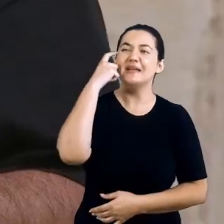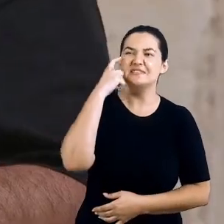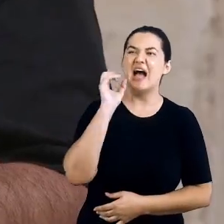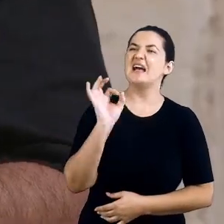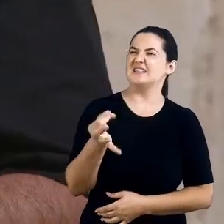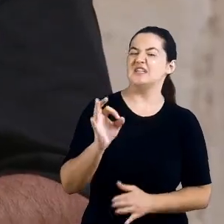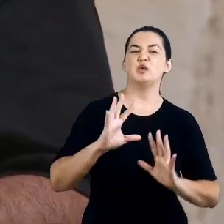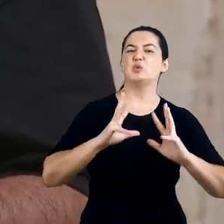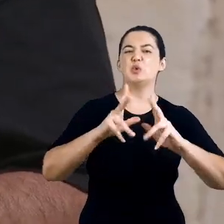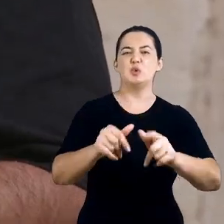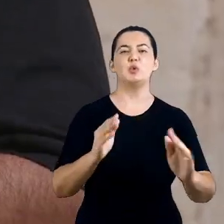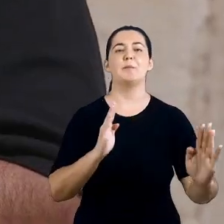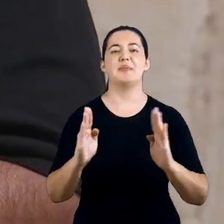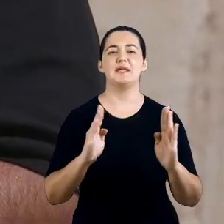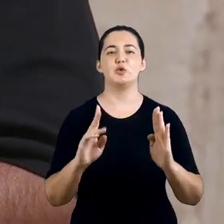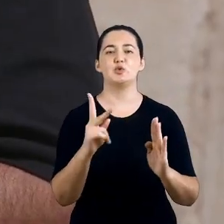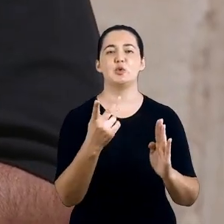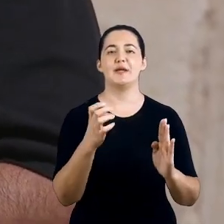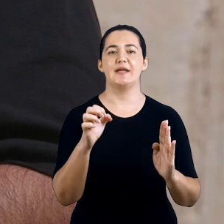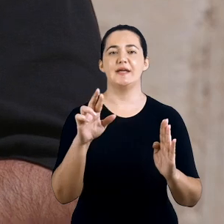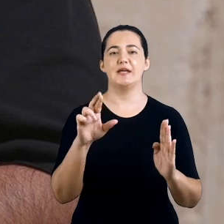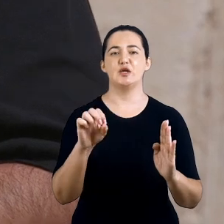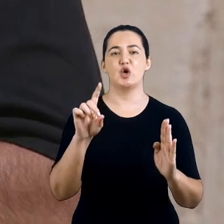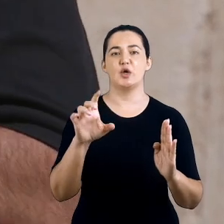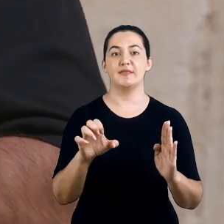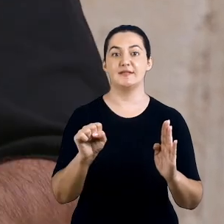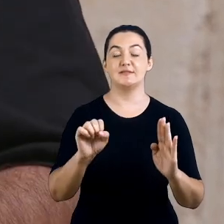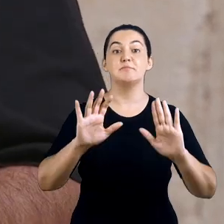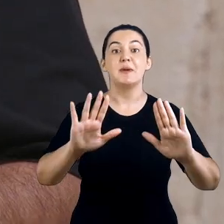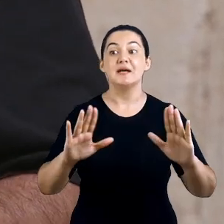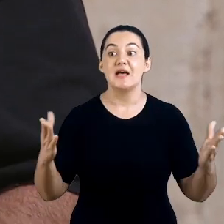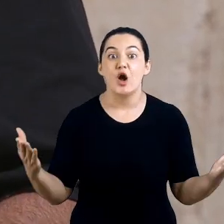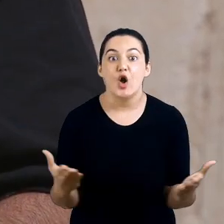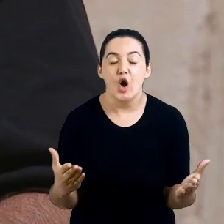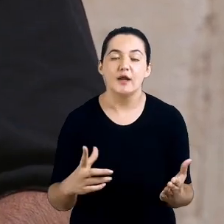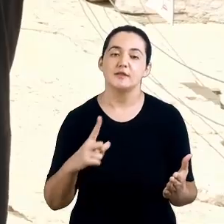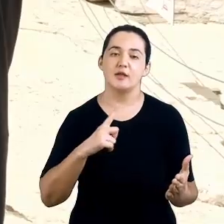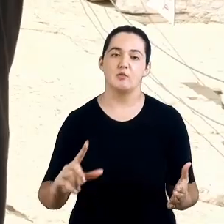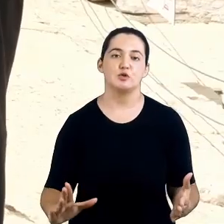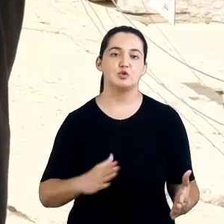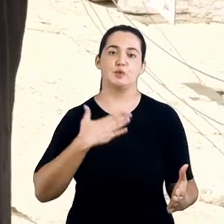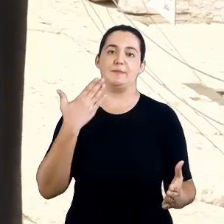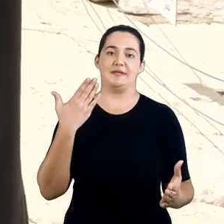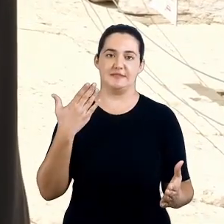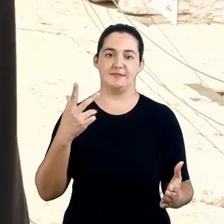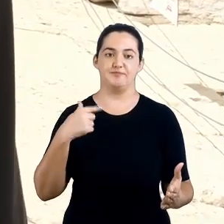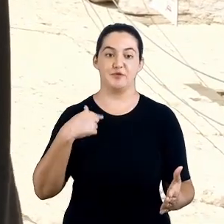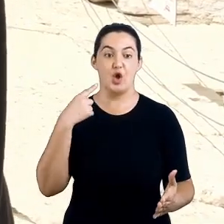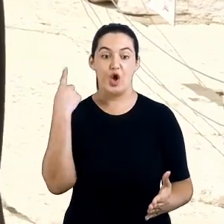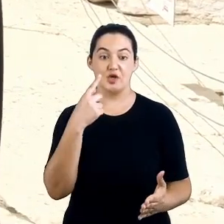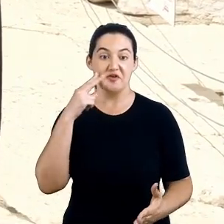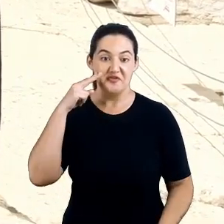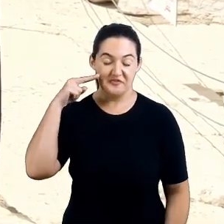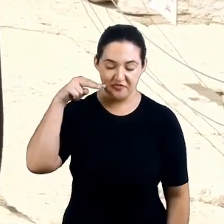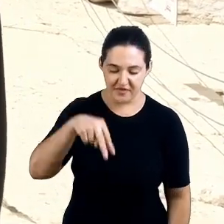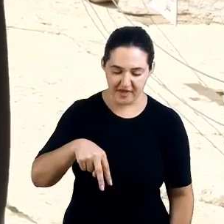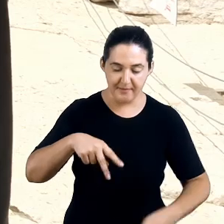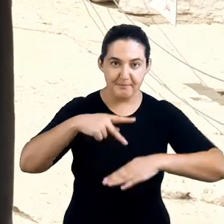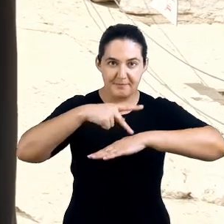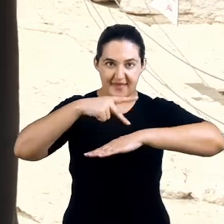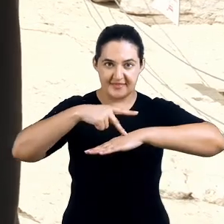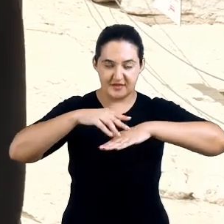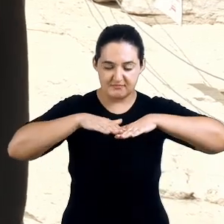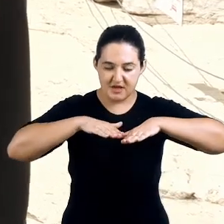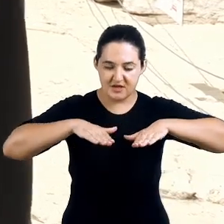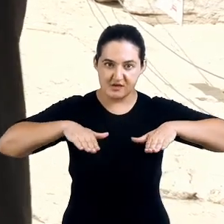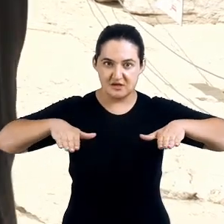pensar que é tudo do rei Herodes. Mas agora, uma grande surpresa nos espera. Quando olhamos aqui para baixo, olhamos para